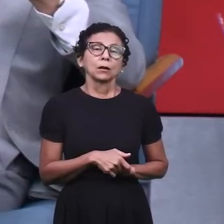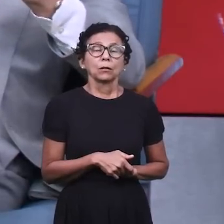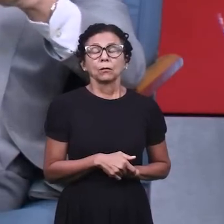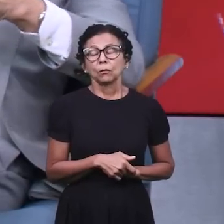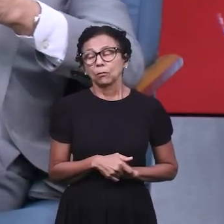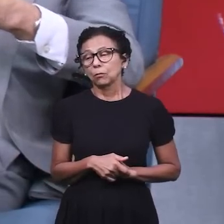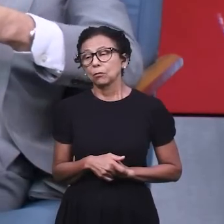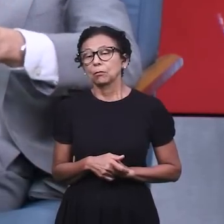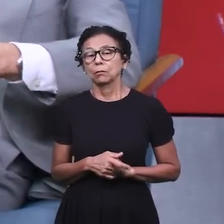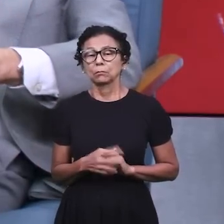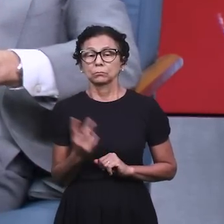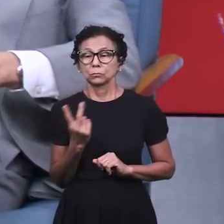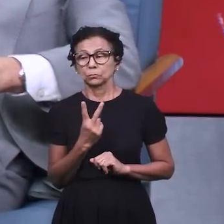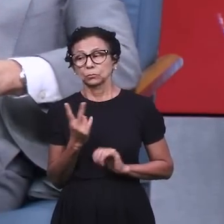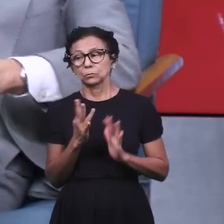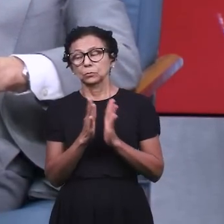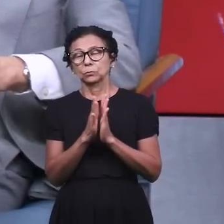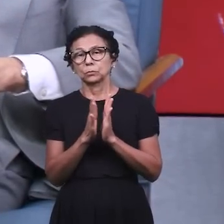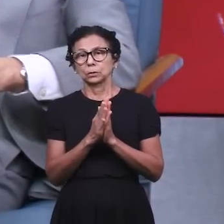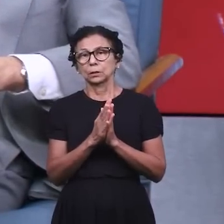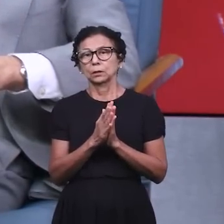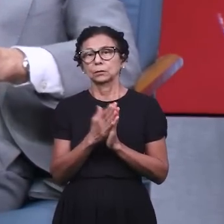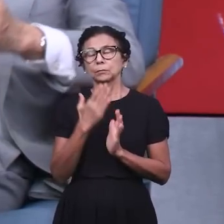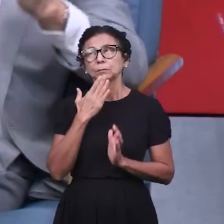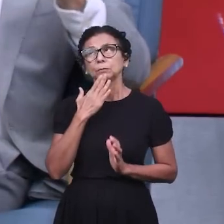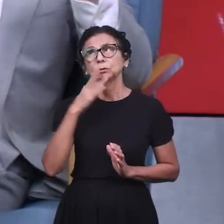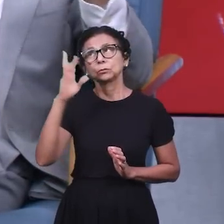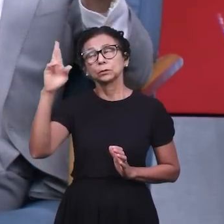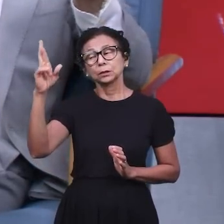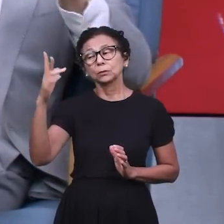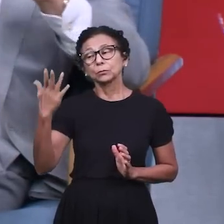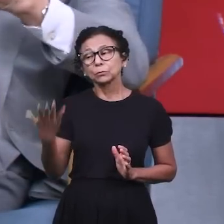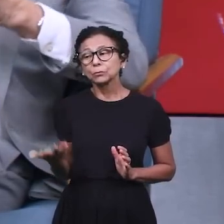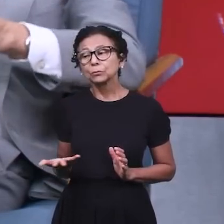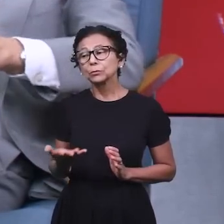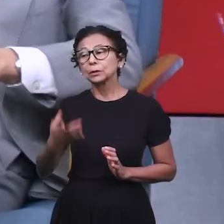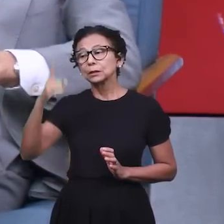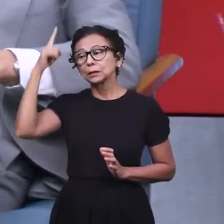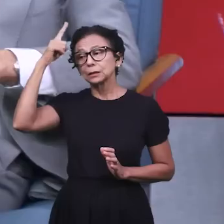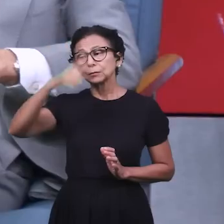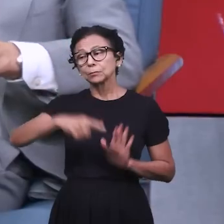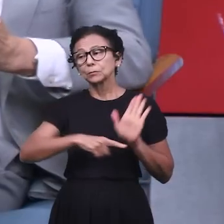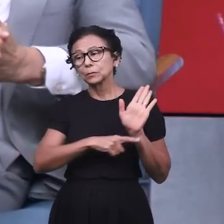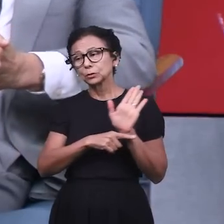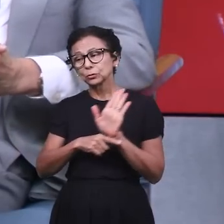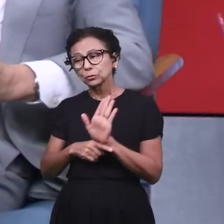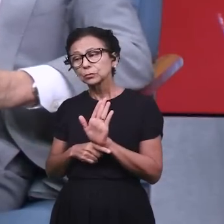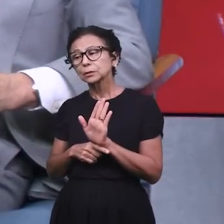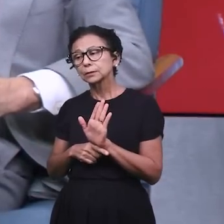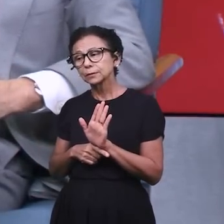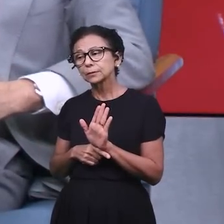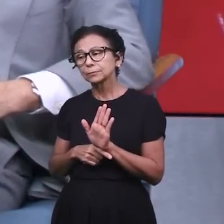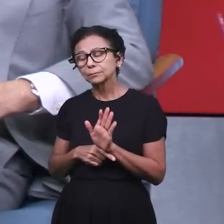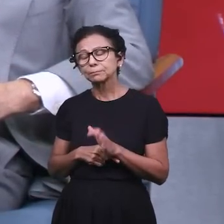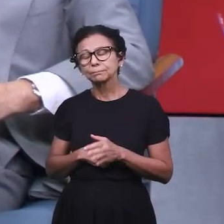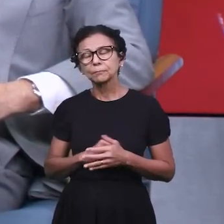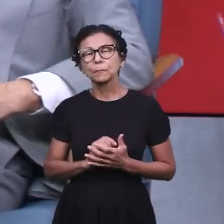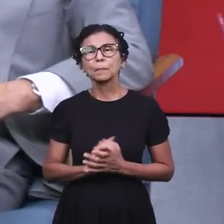vamos orar, vamos pedir ao Senhor que o Senhor envie, não é, um recurso para